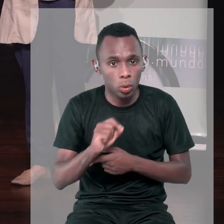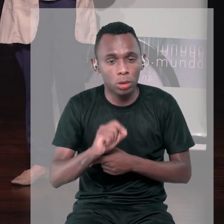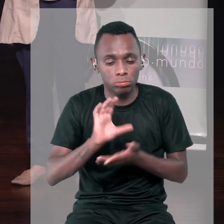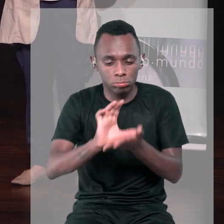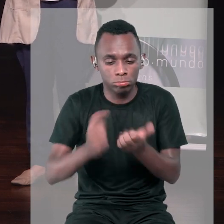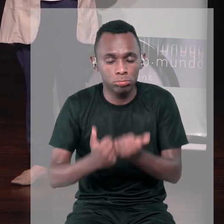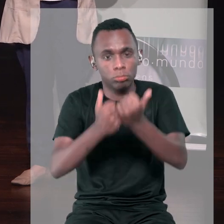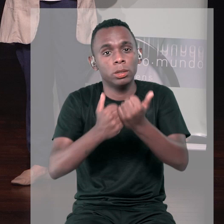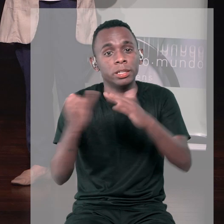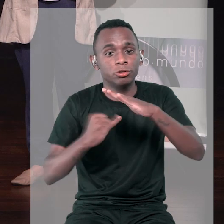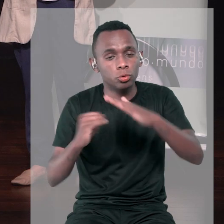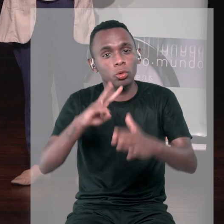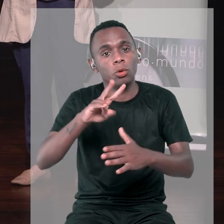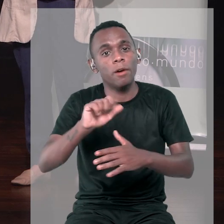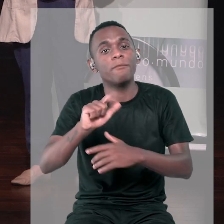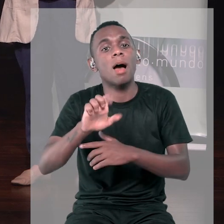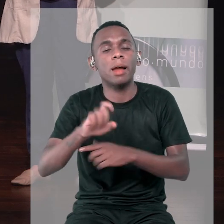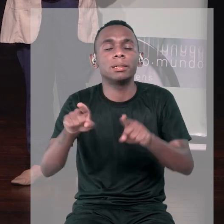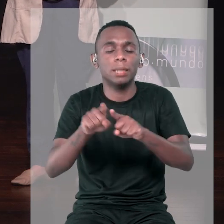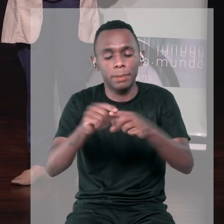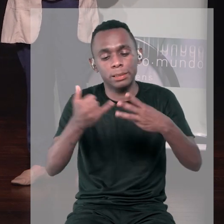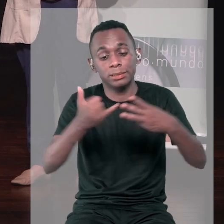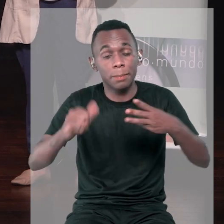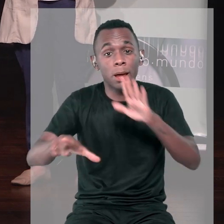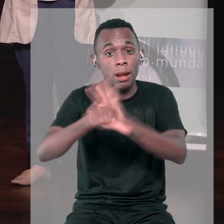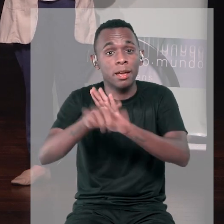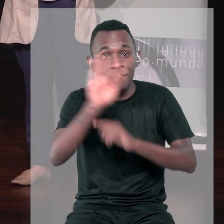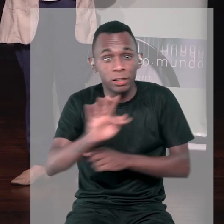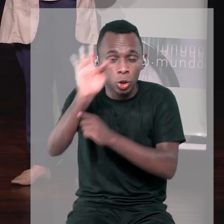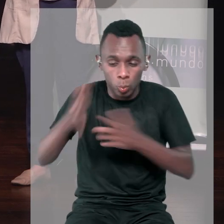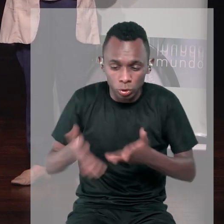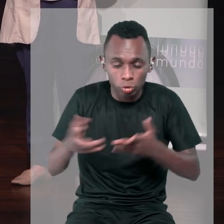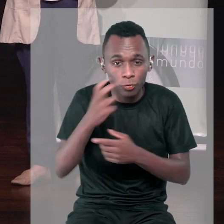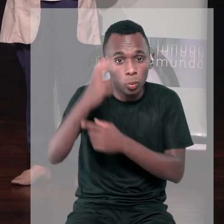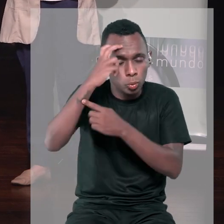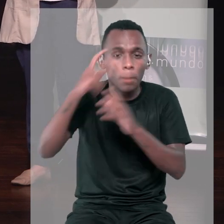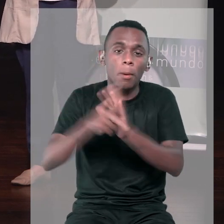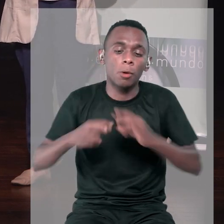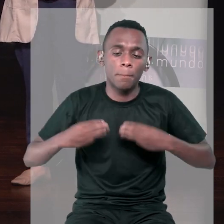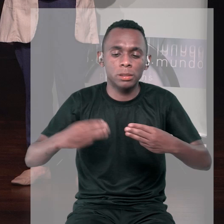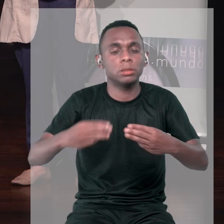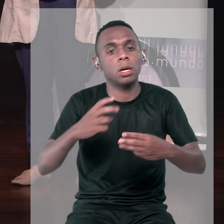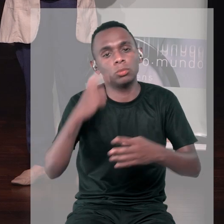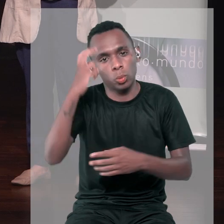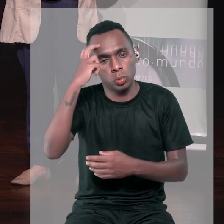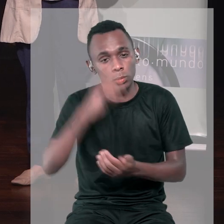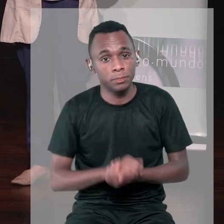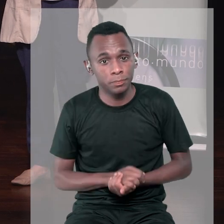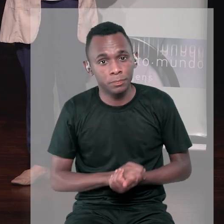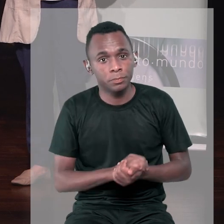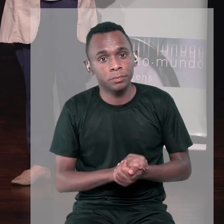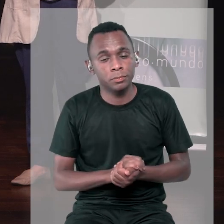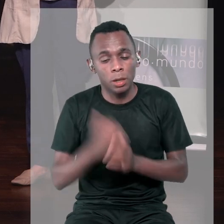patrocínio do Instituto Cultural Vale, CEMIG, via Lei Federal de Incentivo à Cultura do Ministério da Cultura. O ciclo de